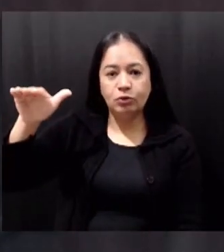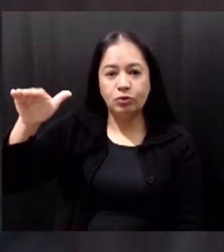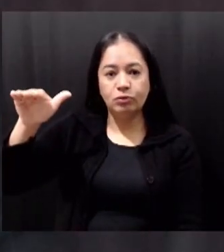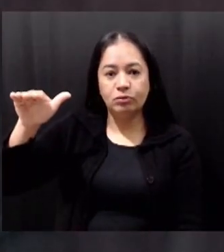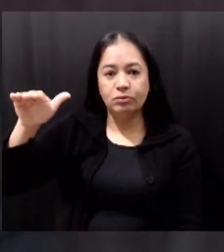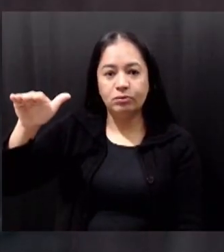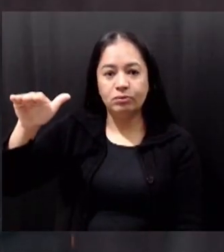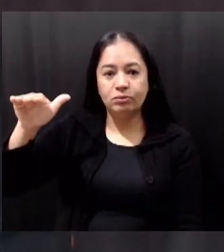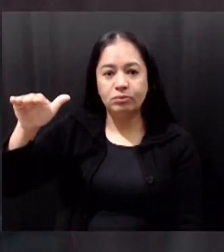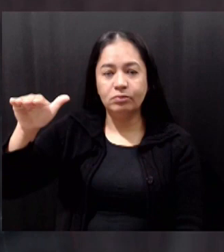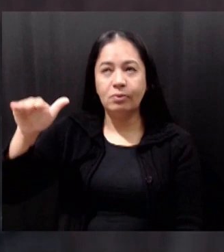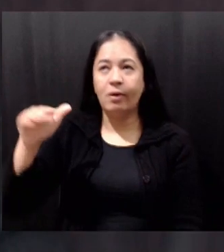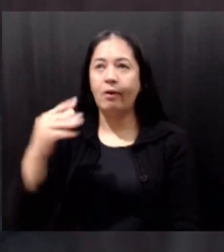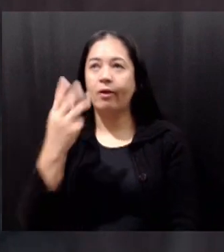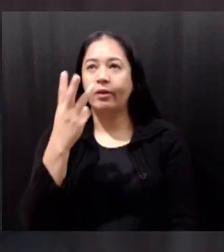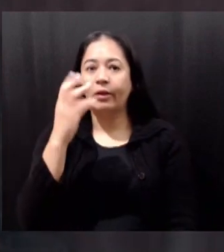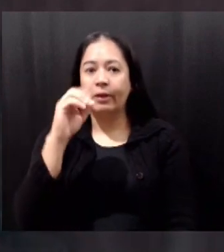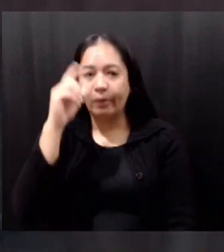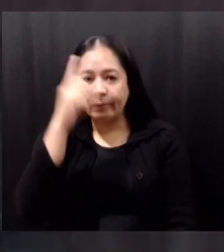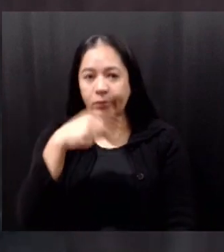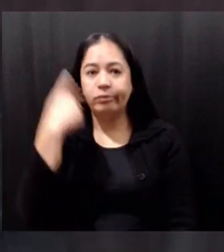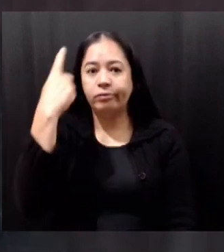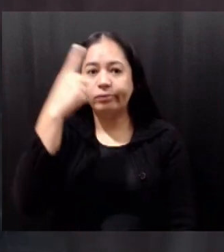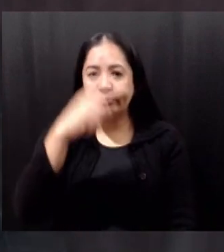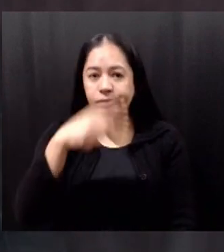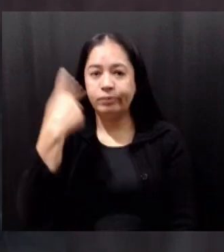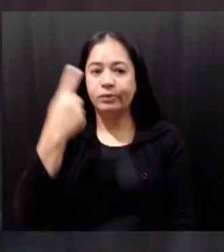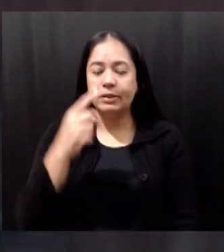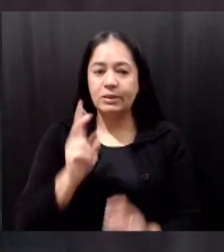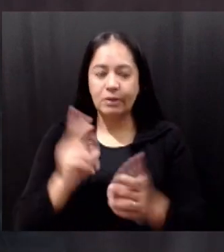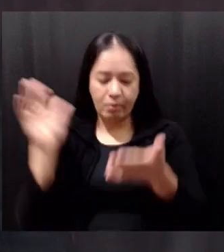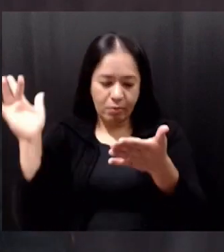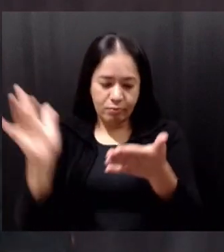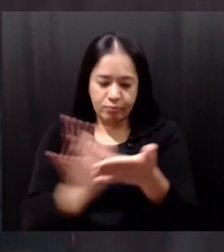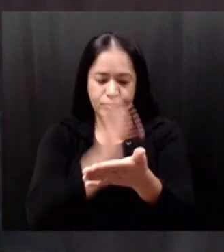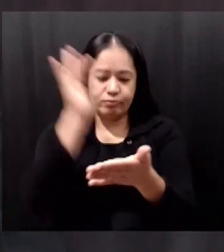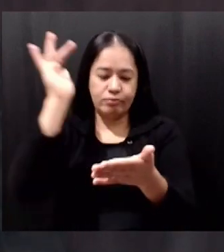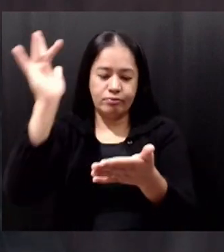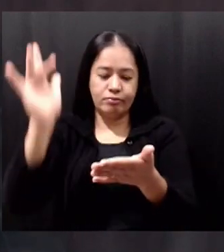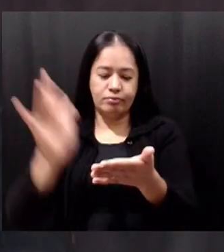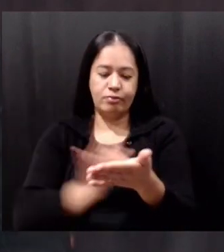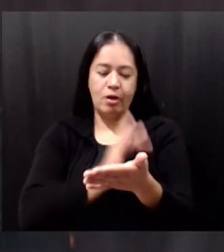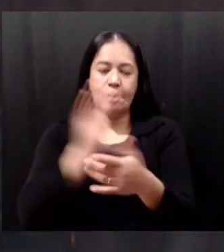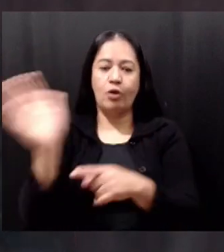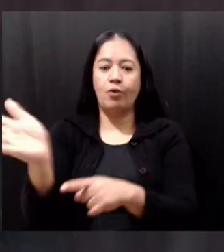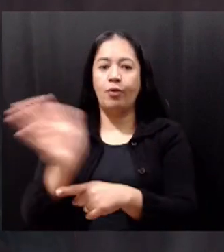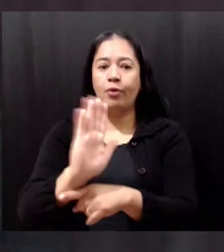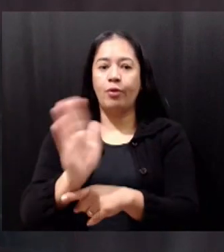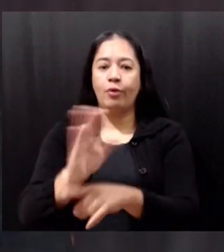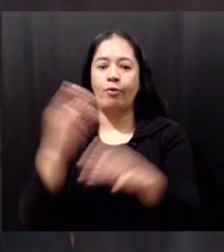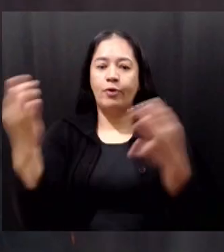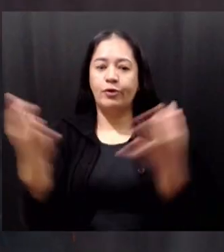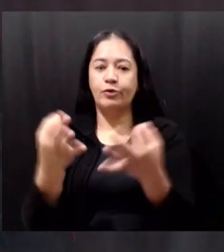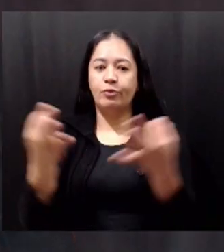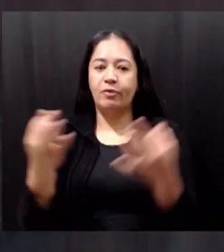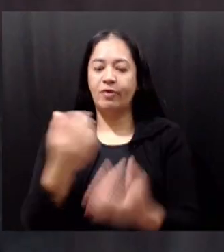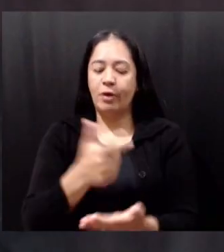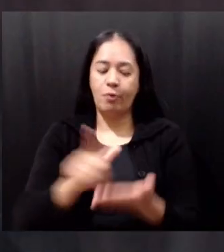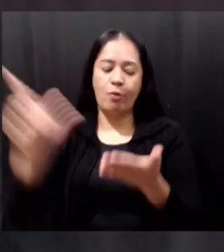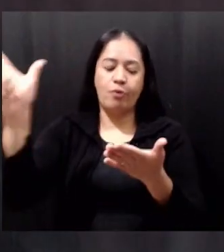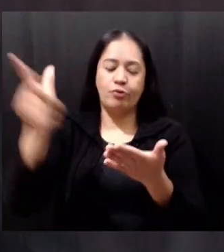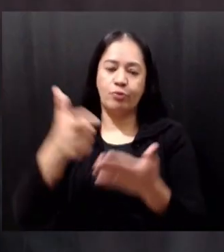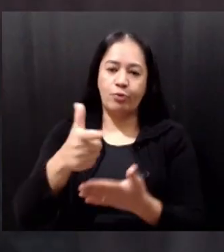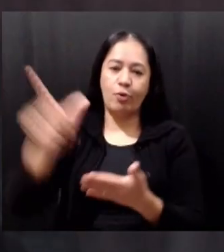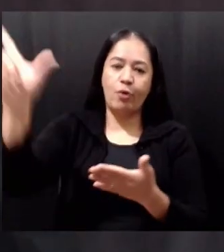hora, 1 hora e meia, sempre ali na busca do vídeo perfeito, que é o próximo, é o próximo, é o próximo. É o